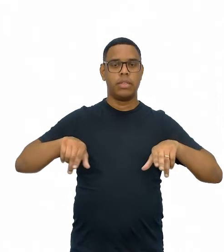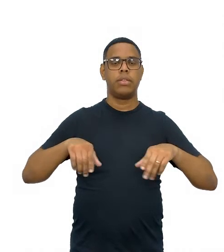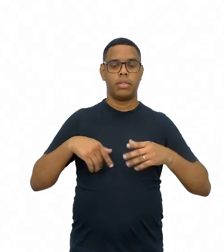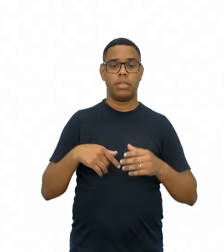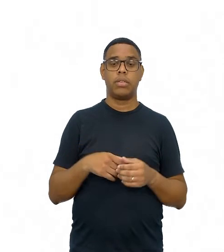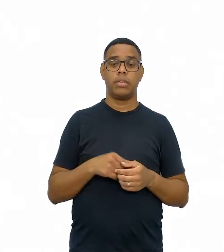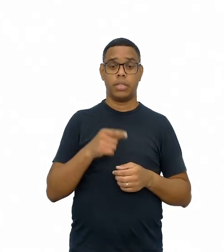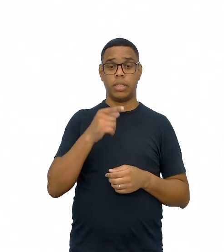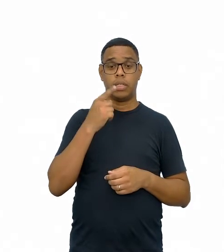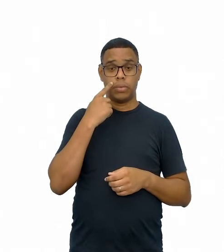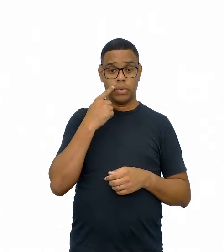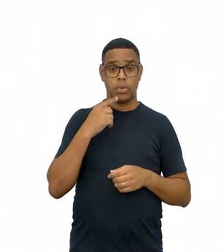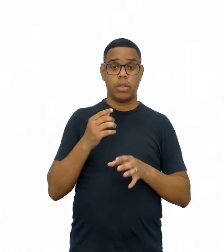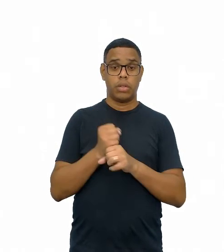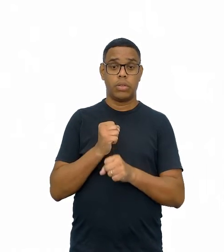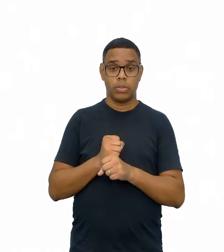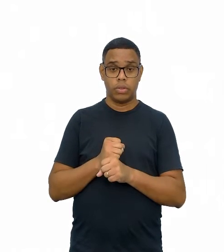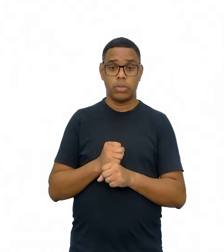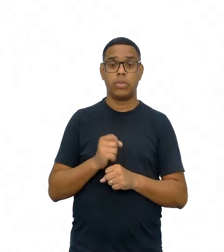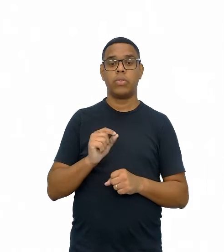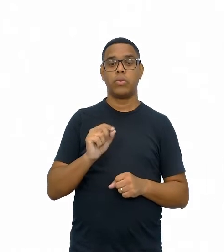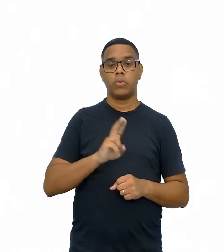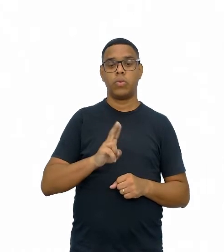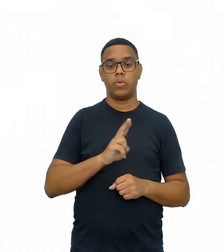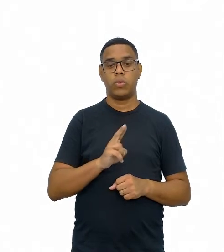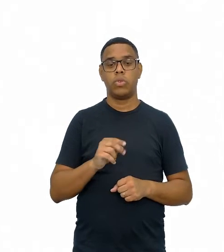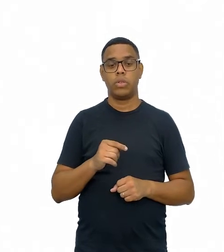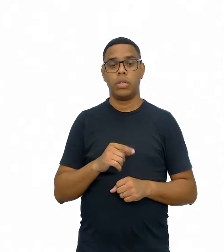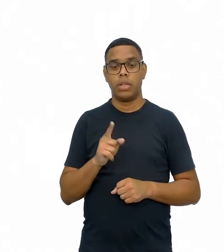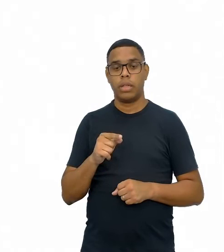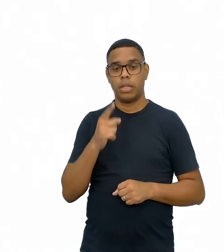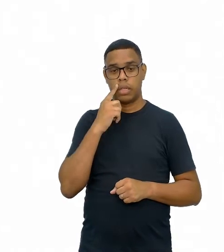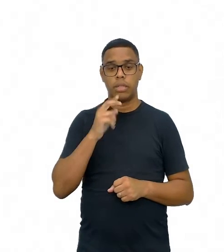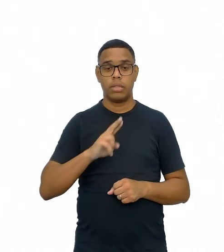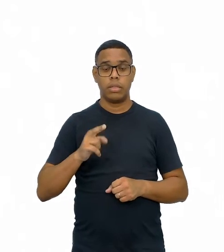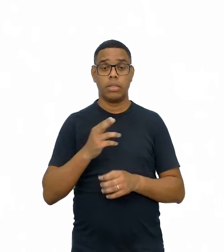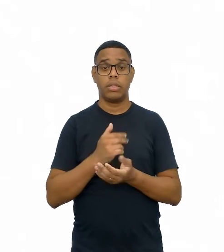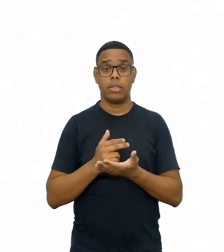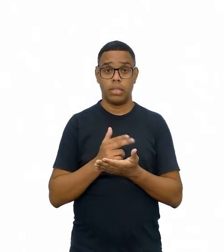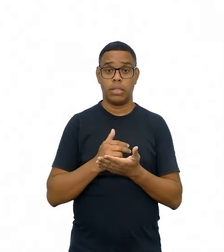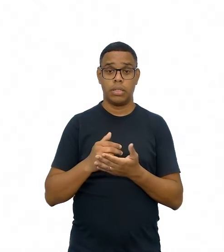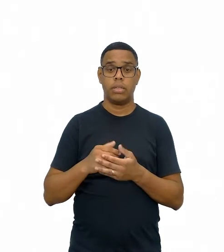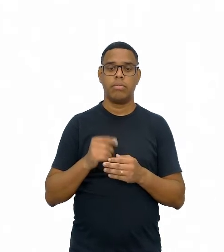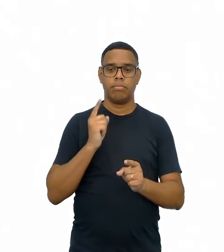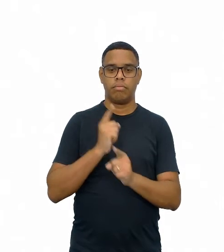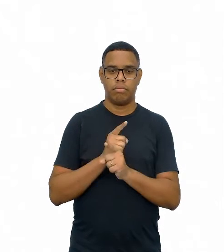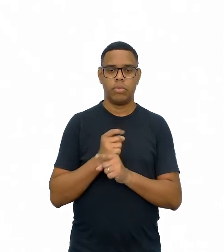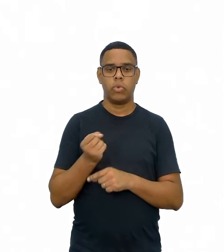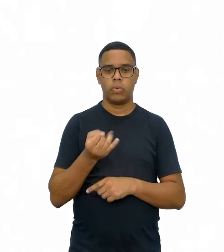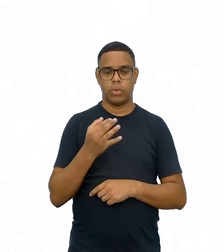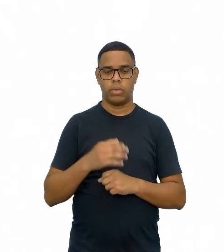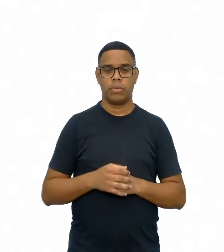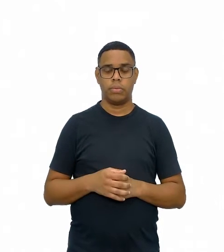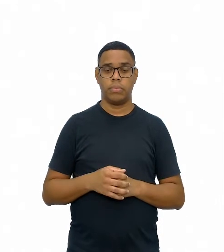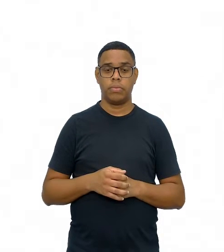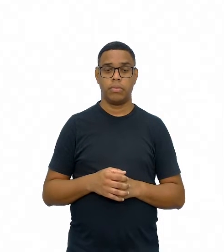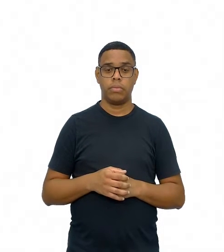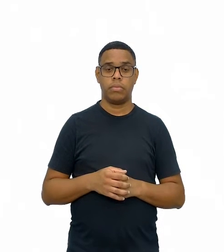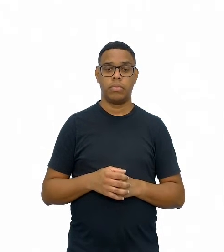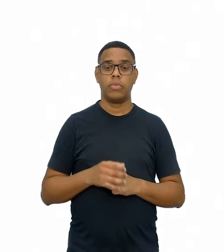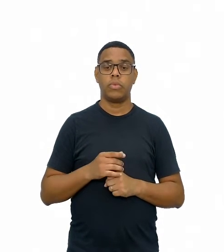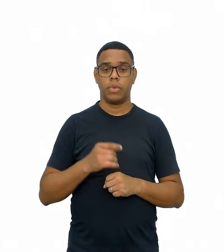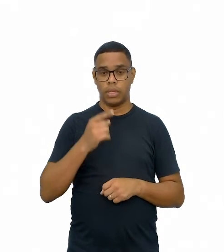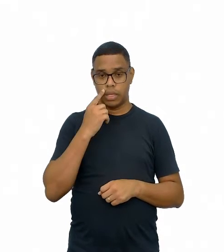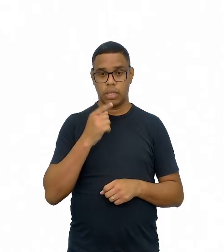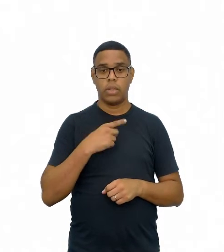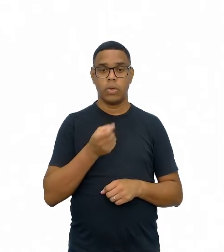que o cálculo do perímetro será através do contorno da figura que eles vão encontrar o valor. Ou seja, é a